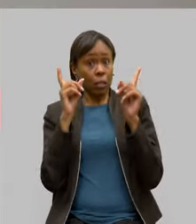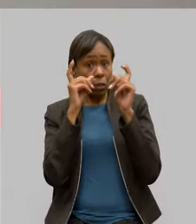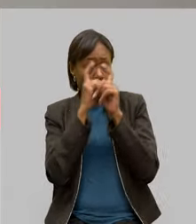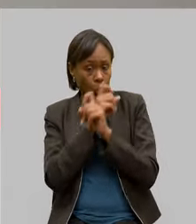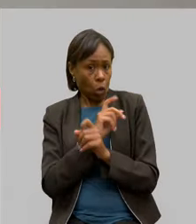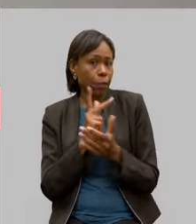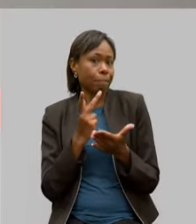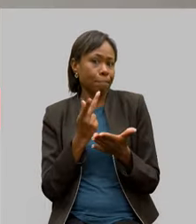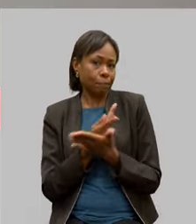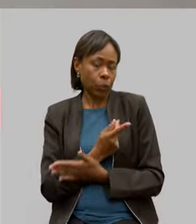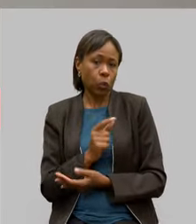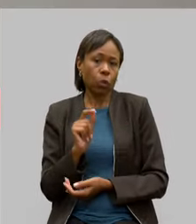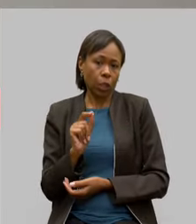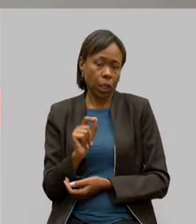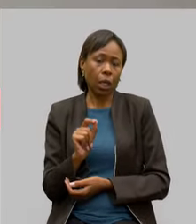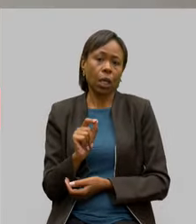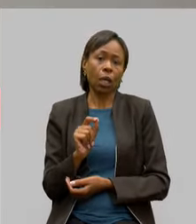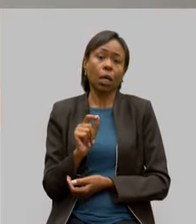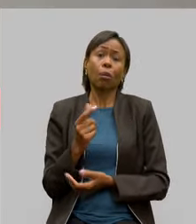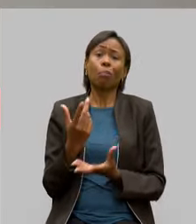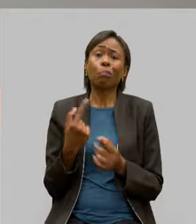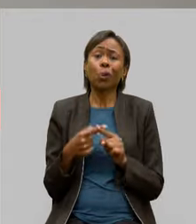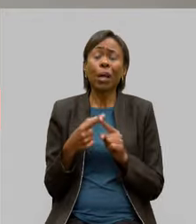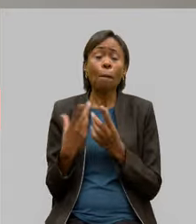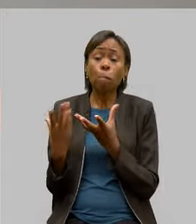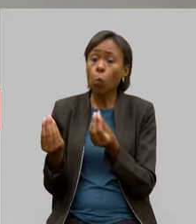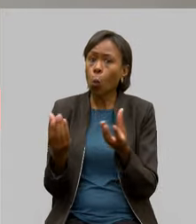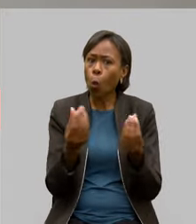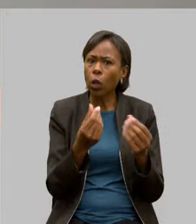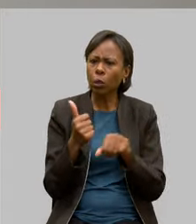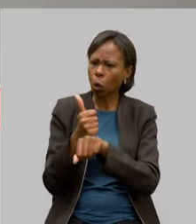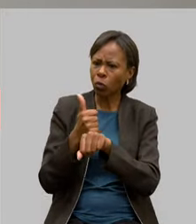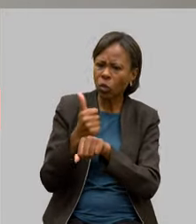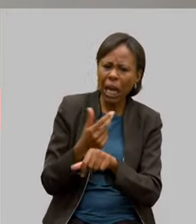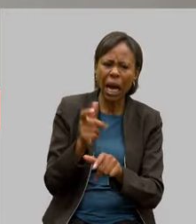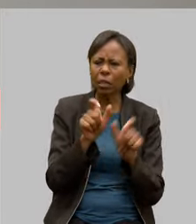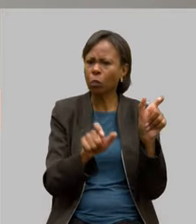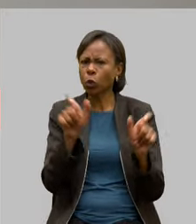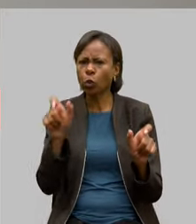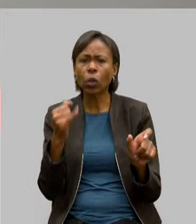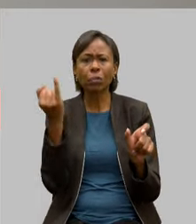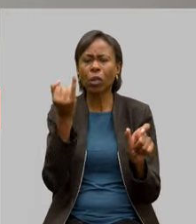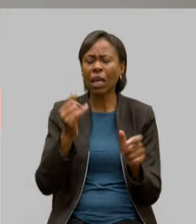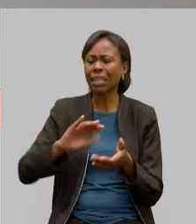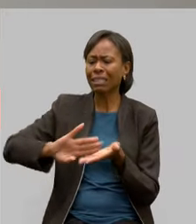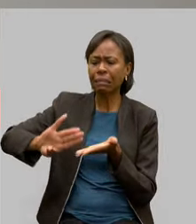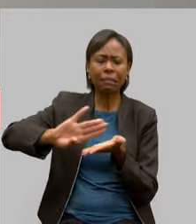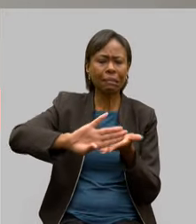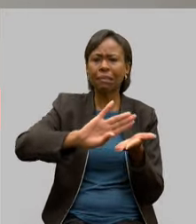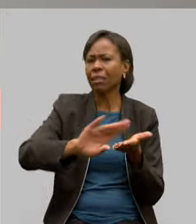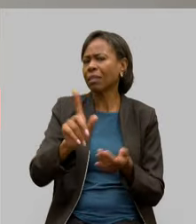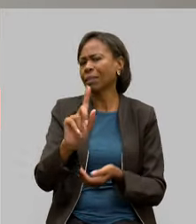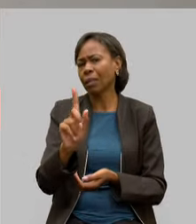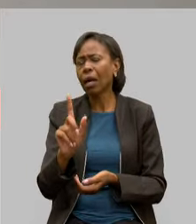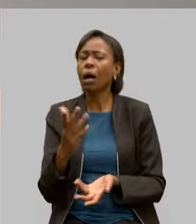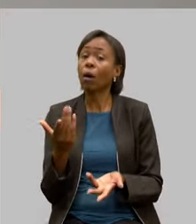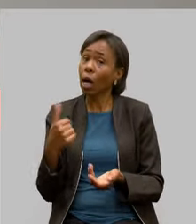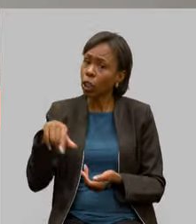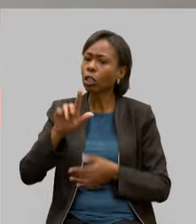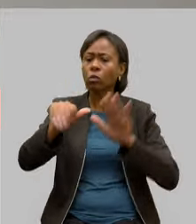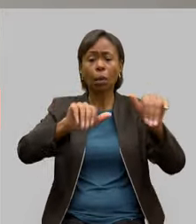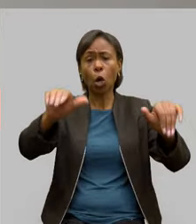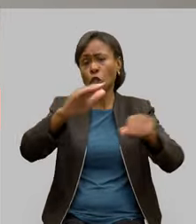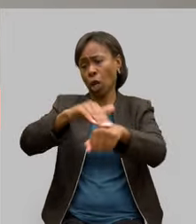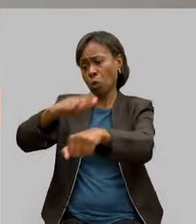quando a gente encontrou tanta gente importante como é que a gente ia começar a excluir as pessoas né então a gente trouxe todo